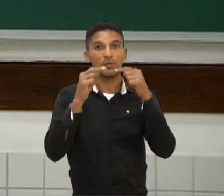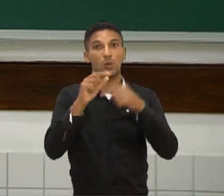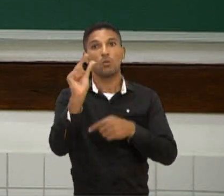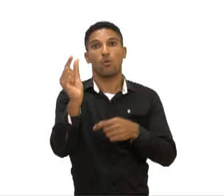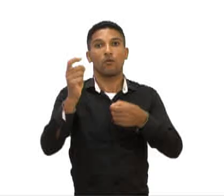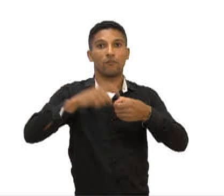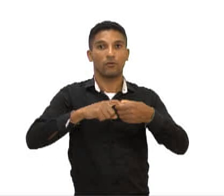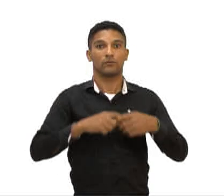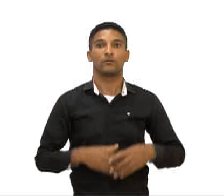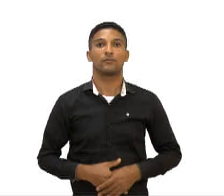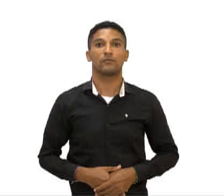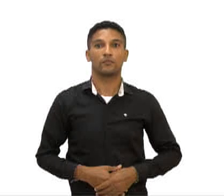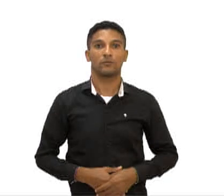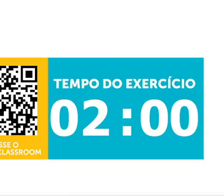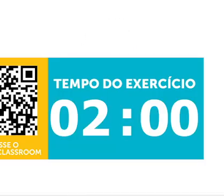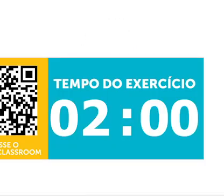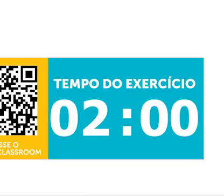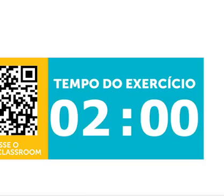nós voltamos.